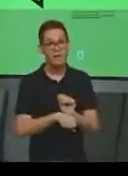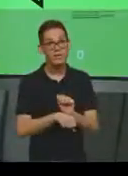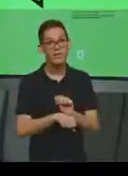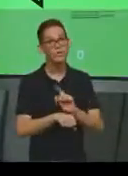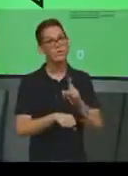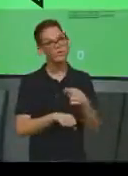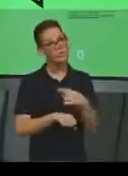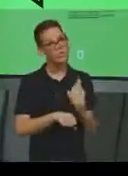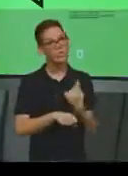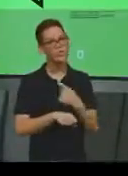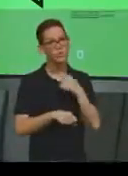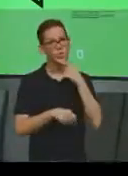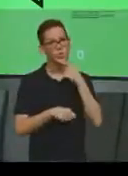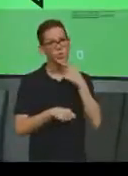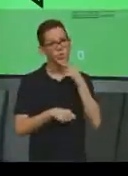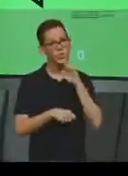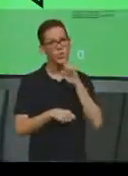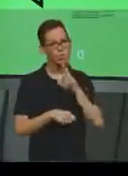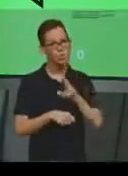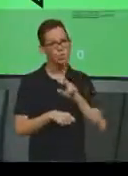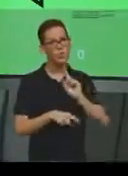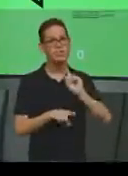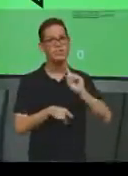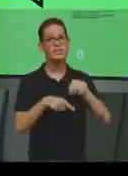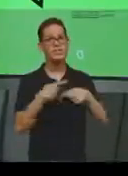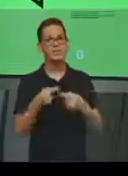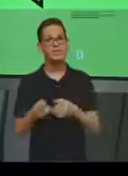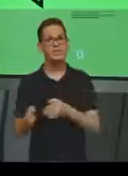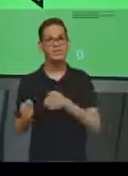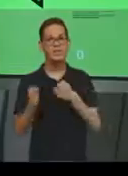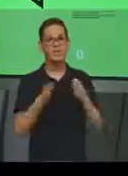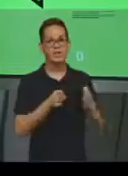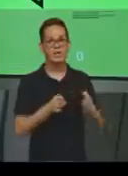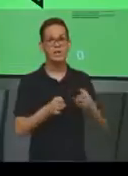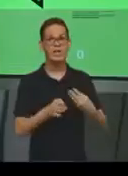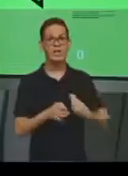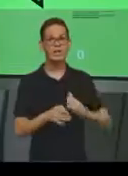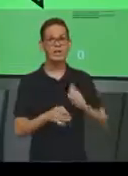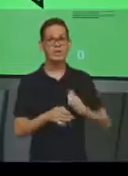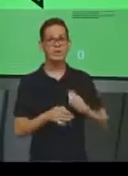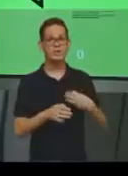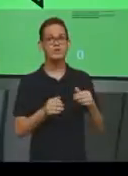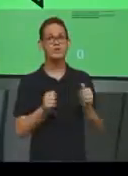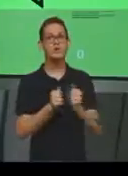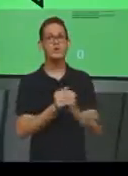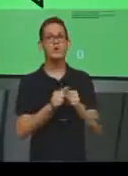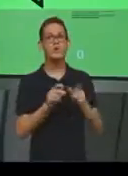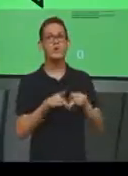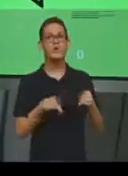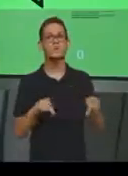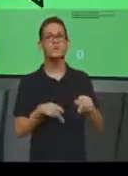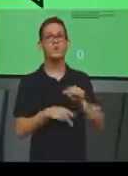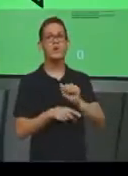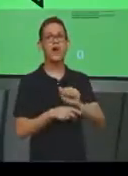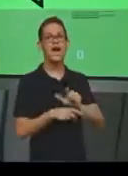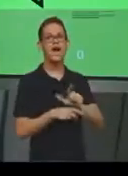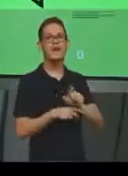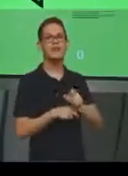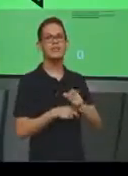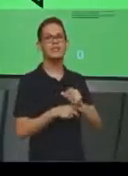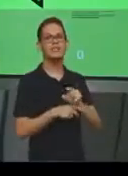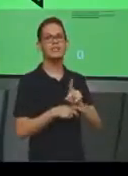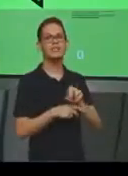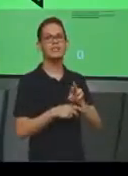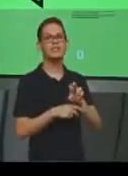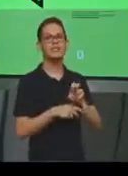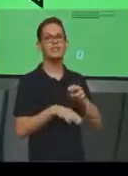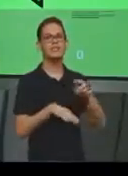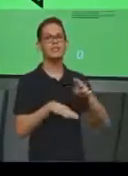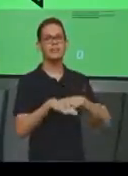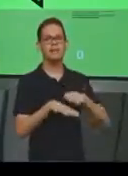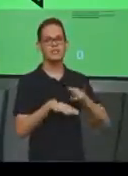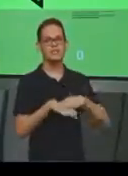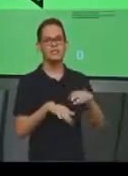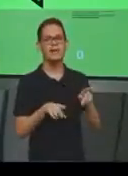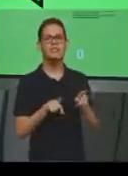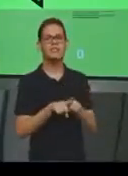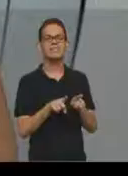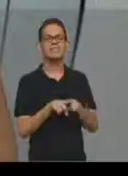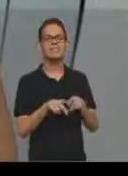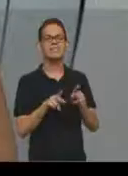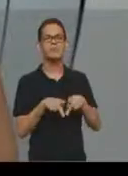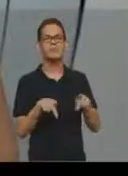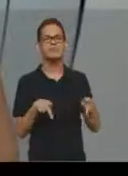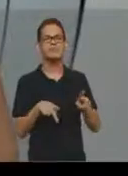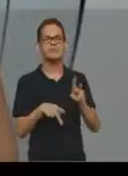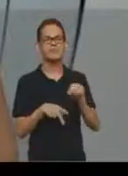no nosso Tira Dúvidas. No próximo bloco, nós teremos a participação do professor Alexandre Duarte, de Matemática, e da